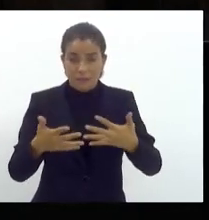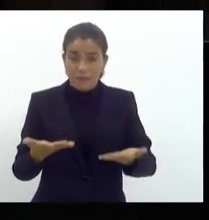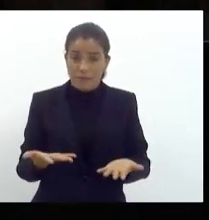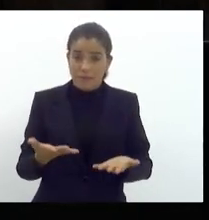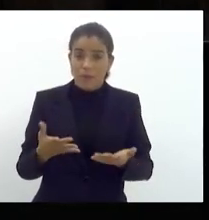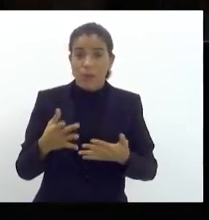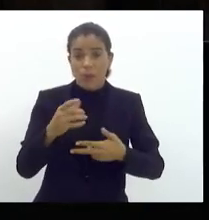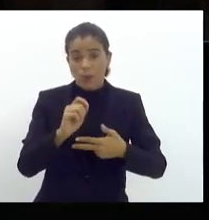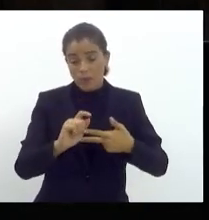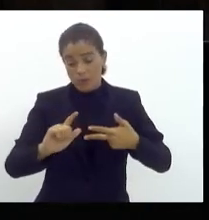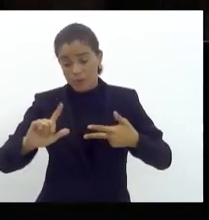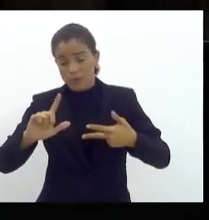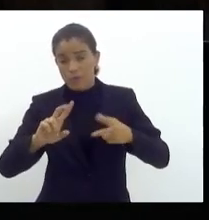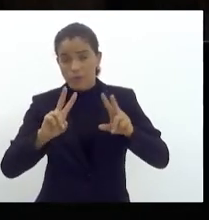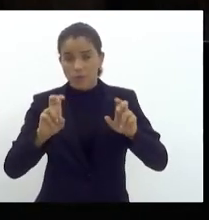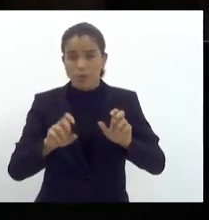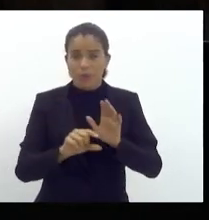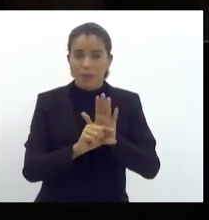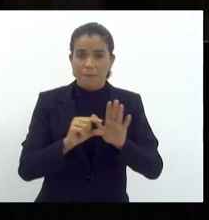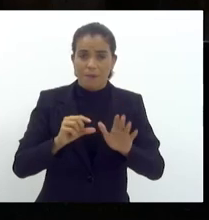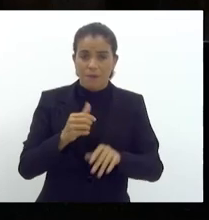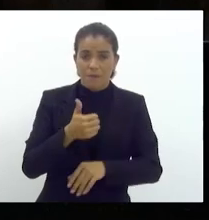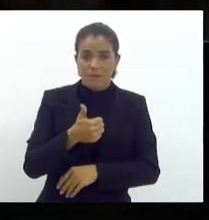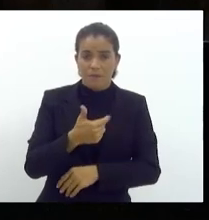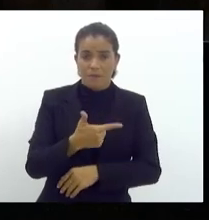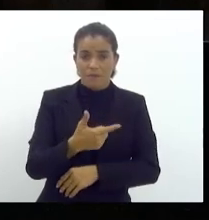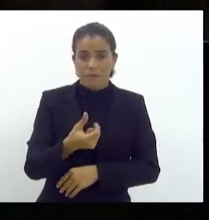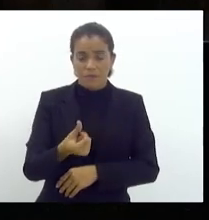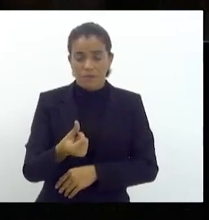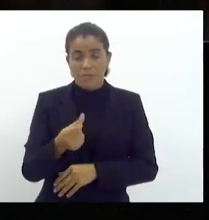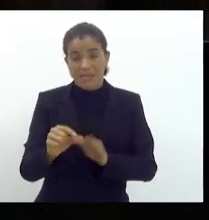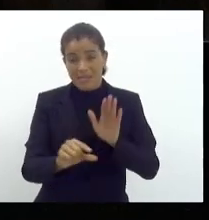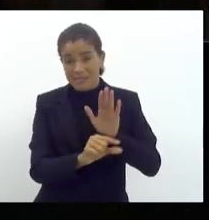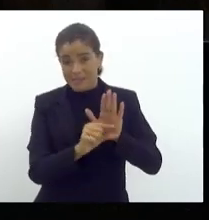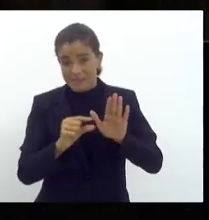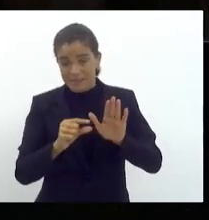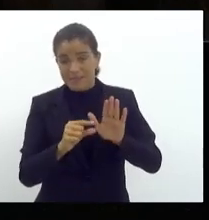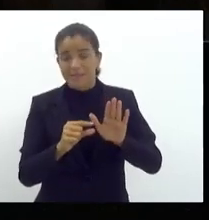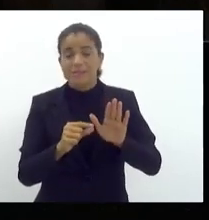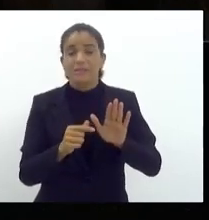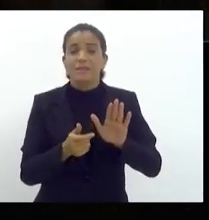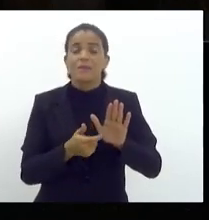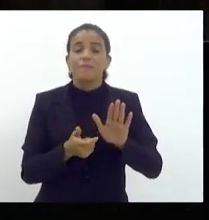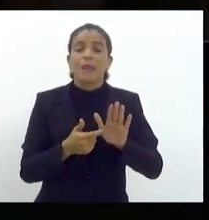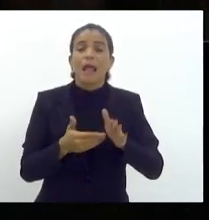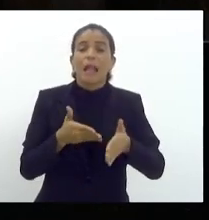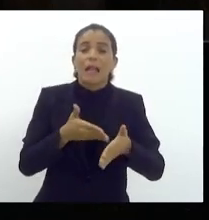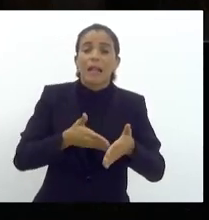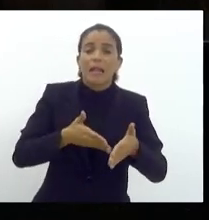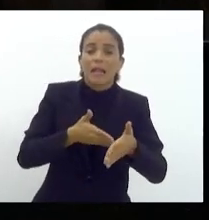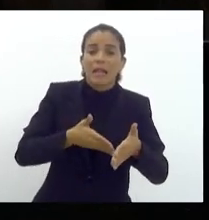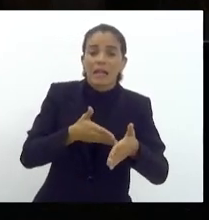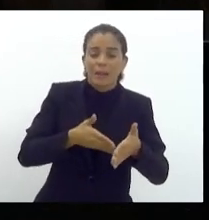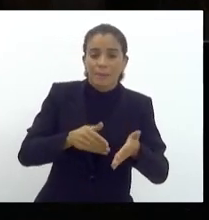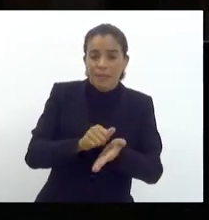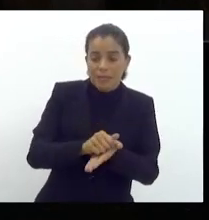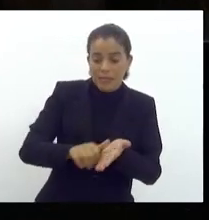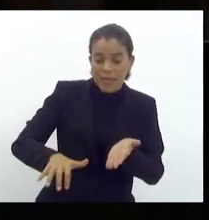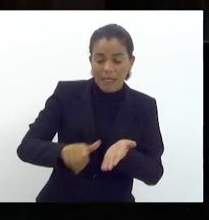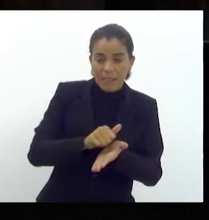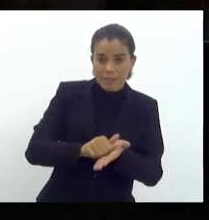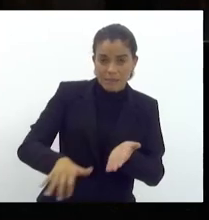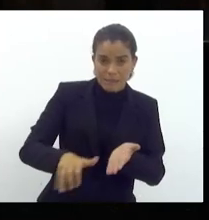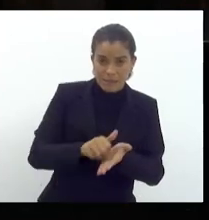o destaque que fizemos a emenda 126 essa emenda ela limita os gastos de